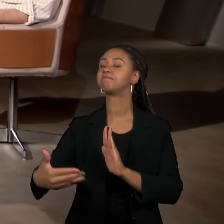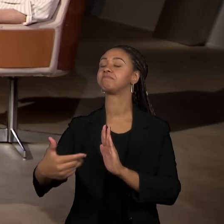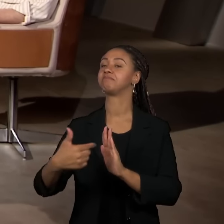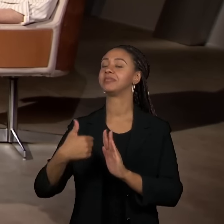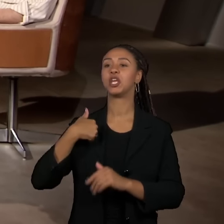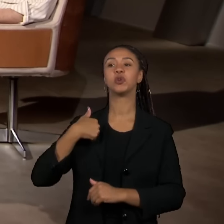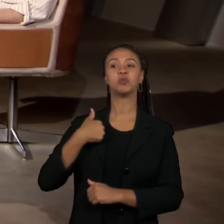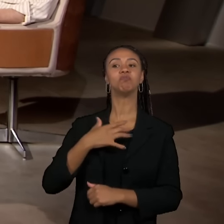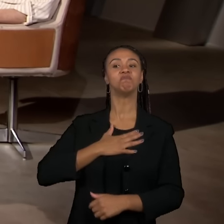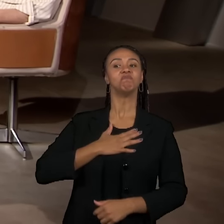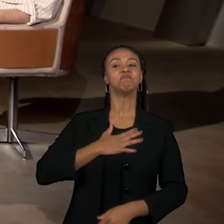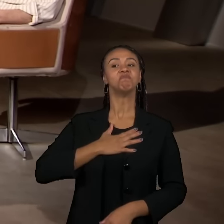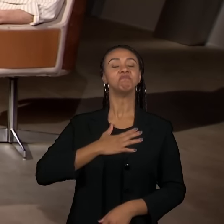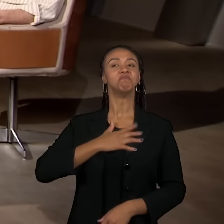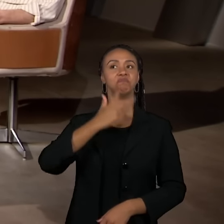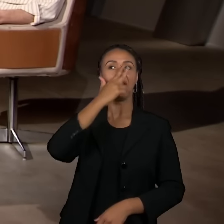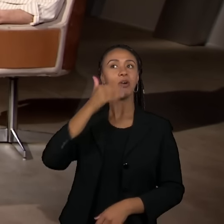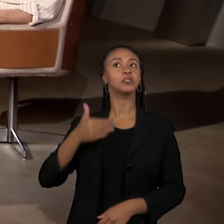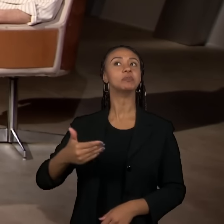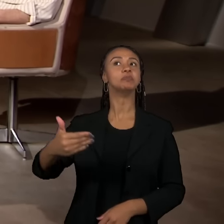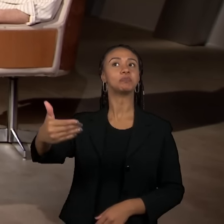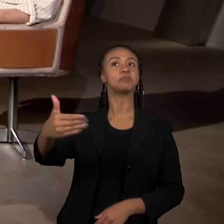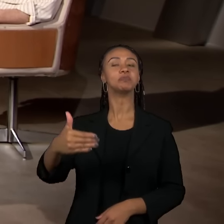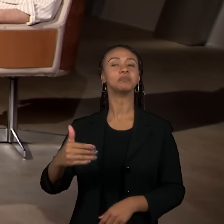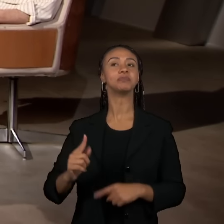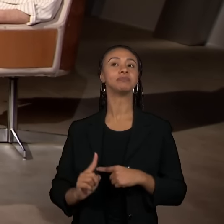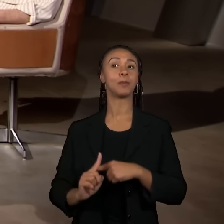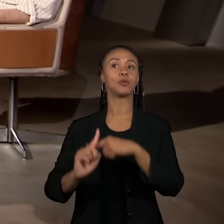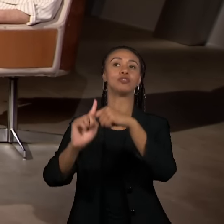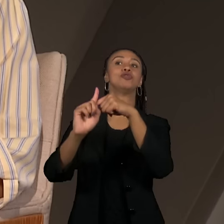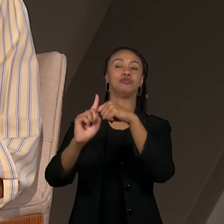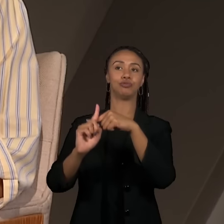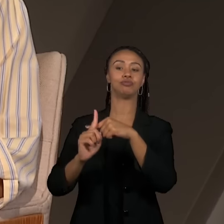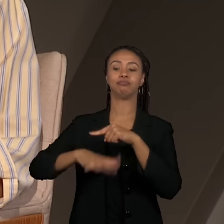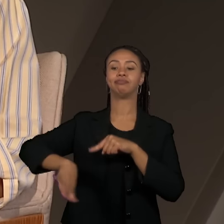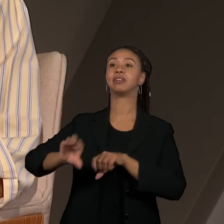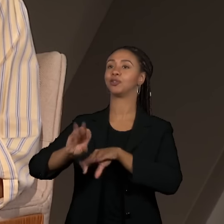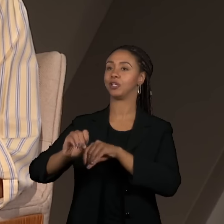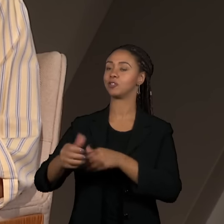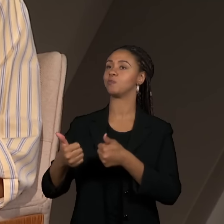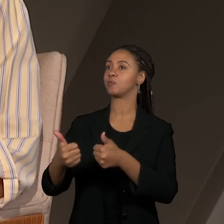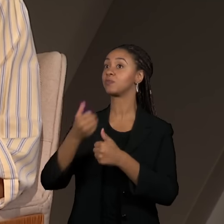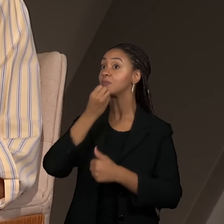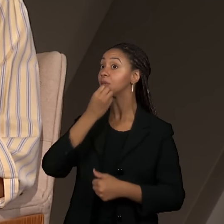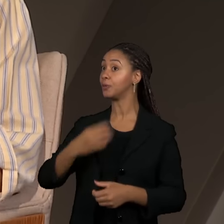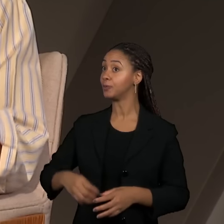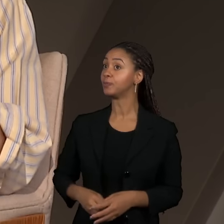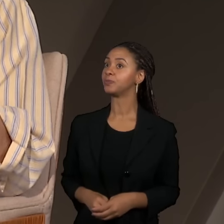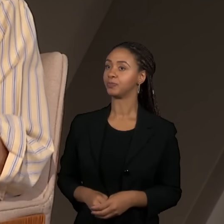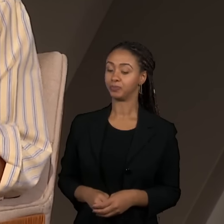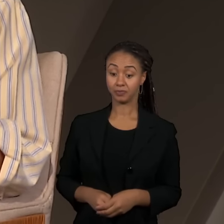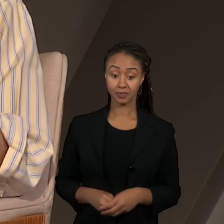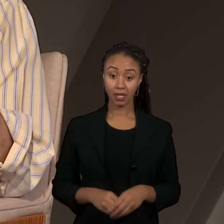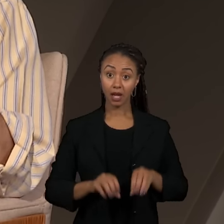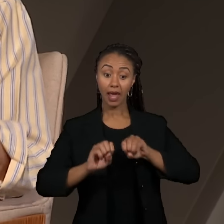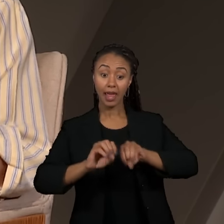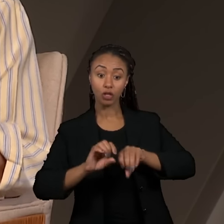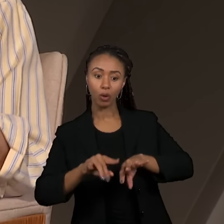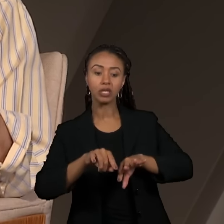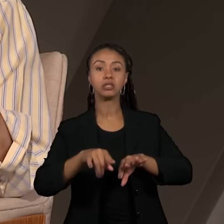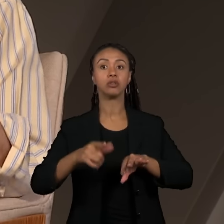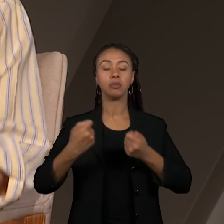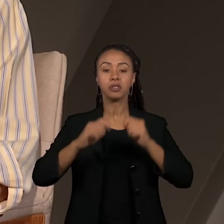relação ao que isso pode fazer realmente em termos de educação né e ter uma educação que pensa cognição